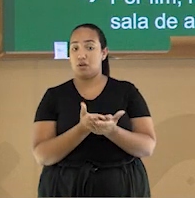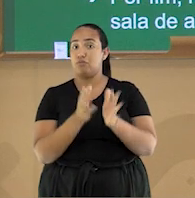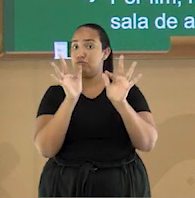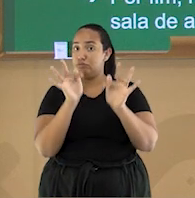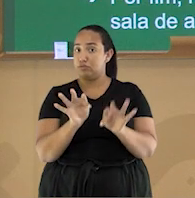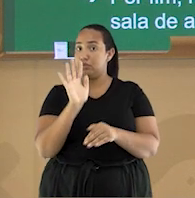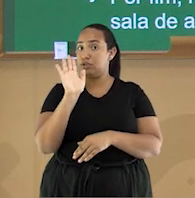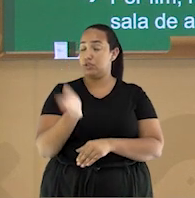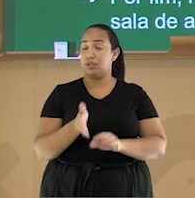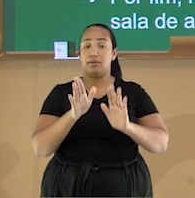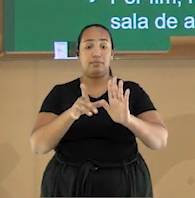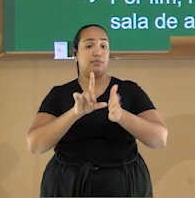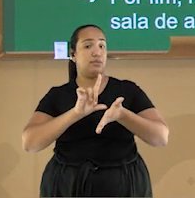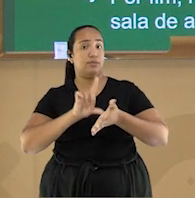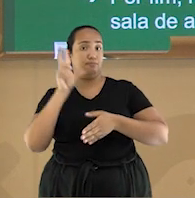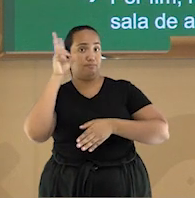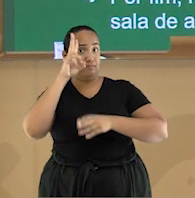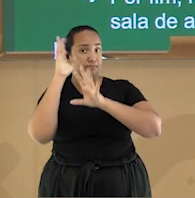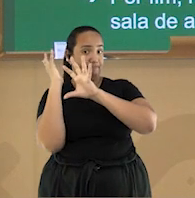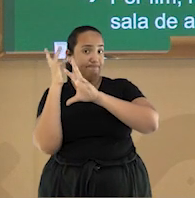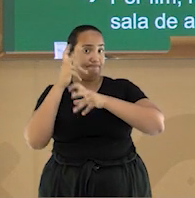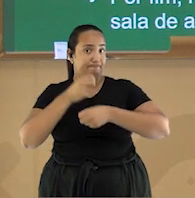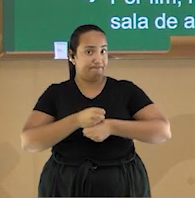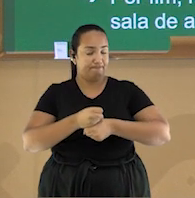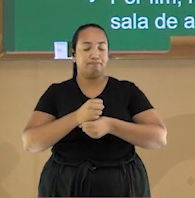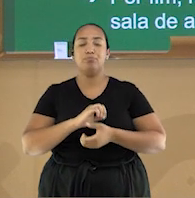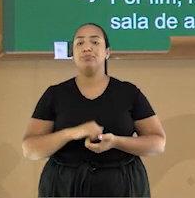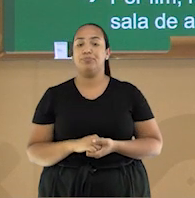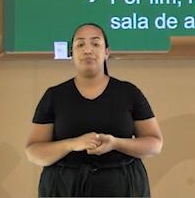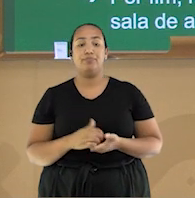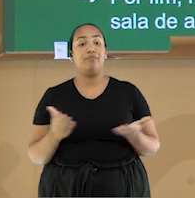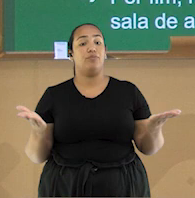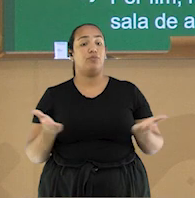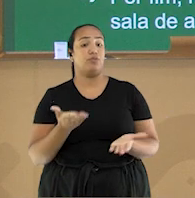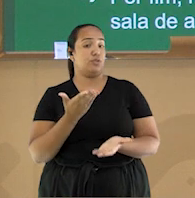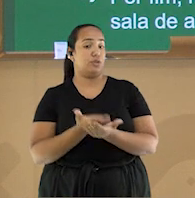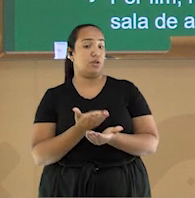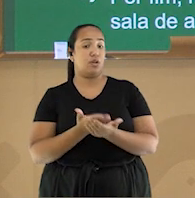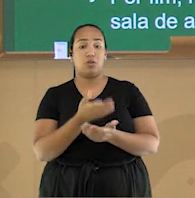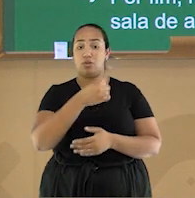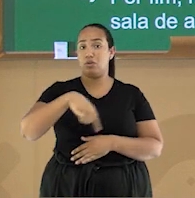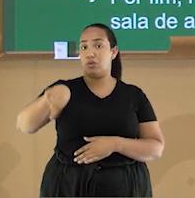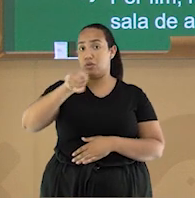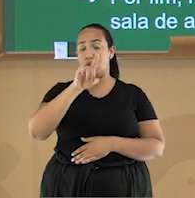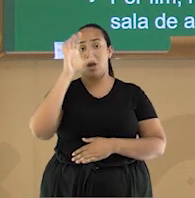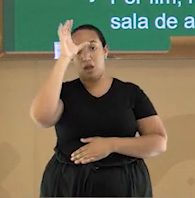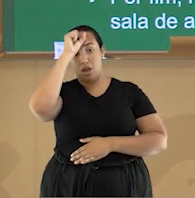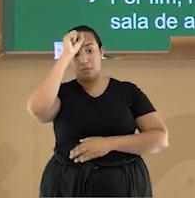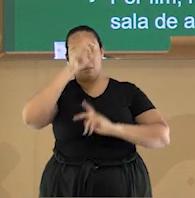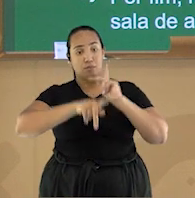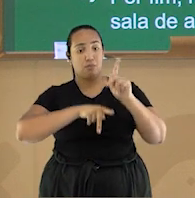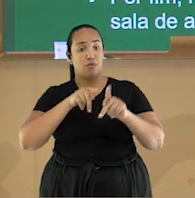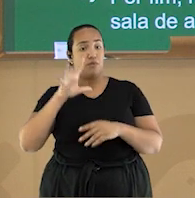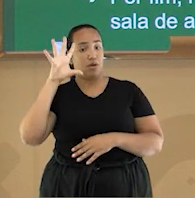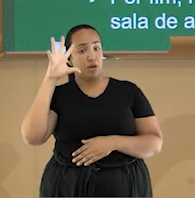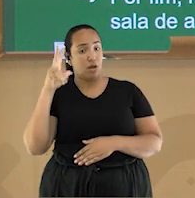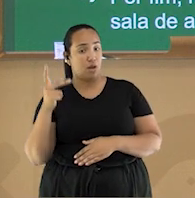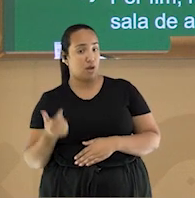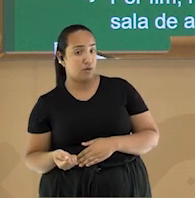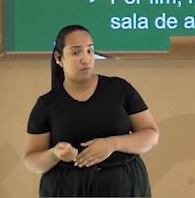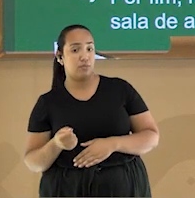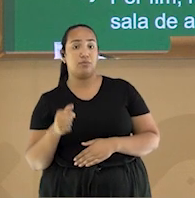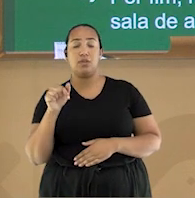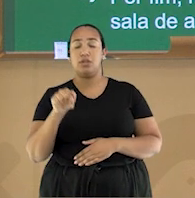fim, mas antes, vamos relembrar o que aprendemos hoje? Na aula de hoje, aprendemos que os africanos trouxeram a sua